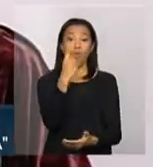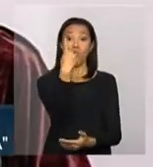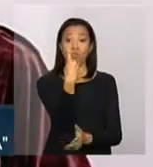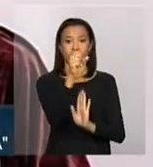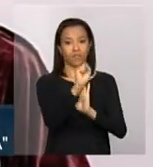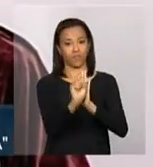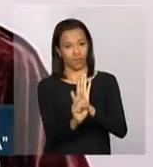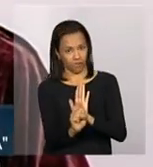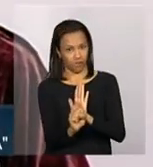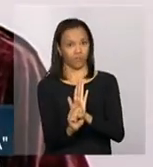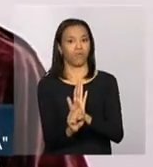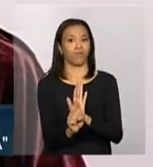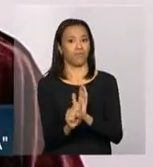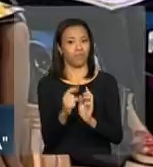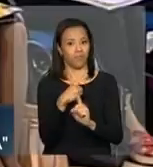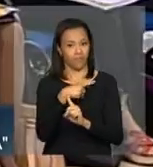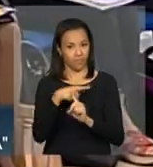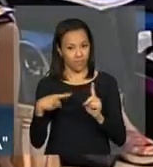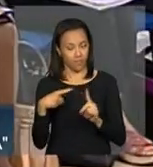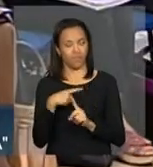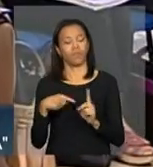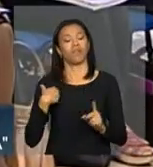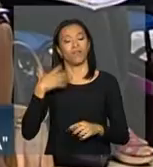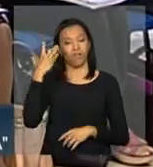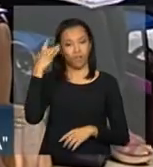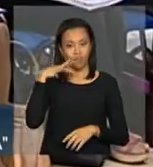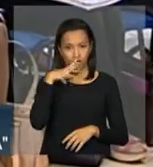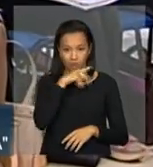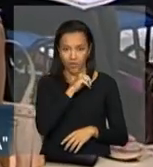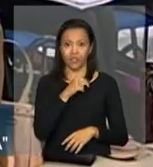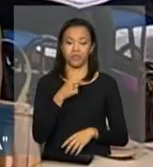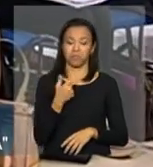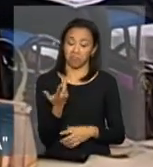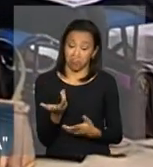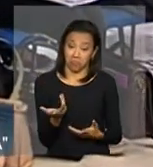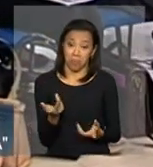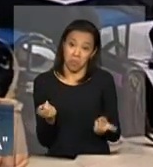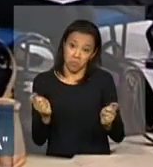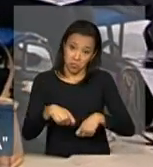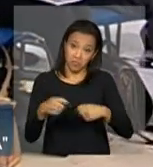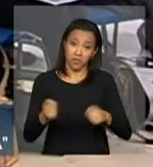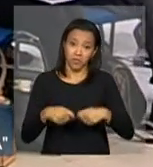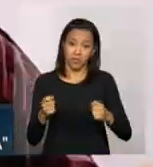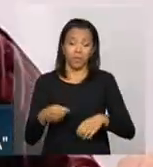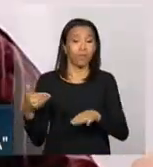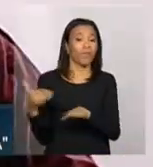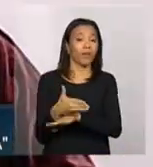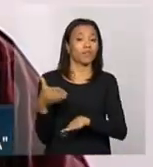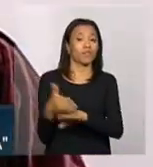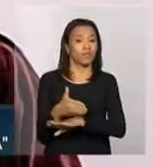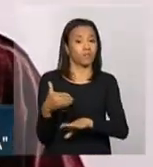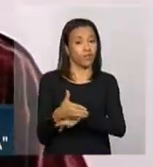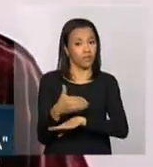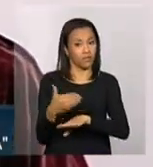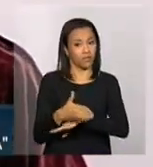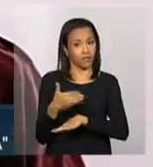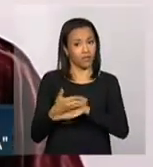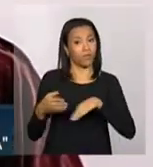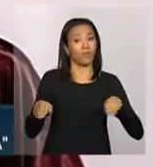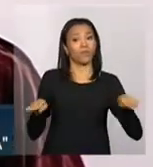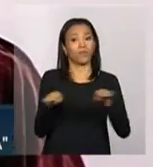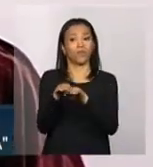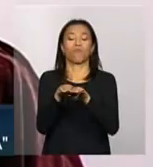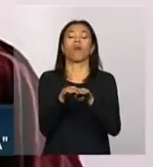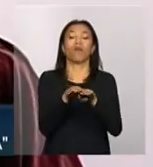muito otimista, viu, essa previsão, para que a gente possa ter uma participação mais equitativa